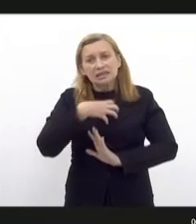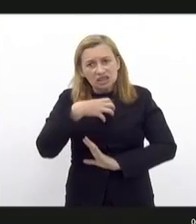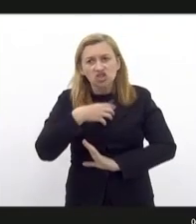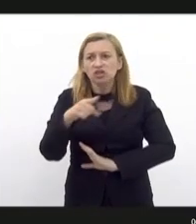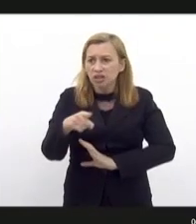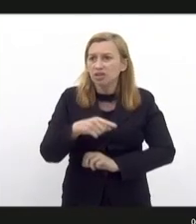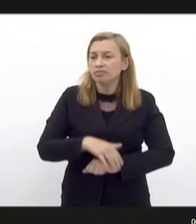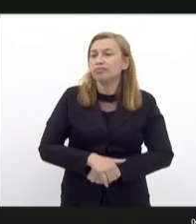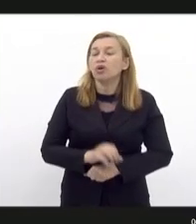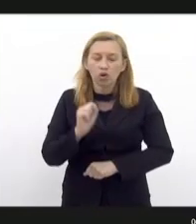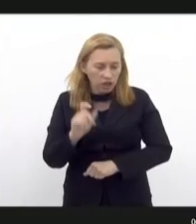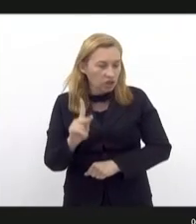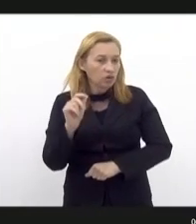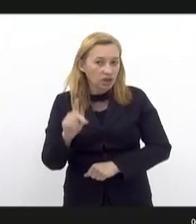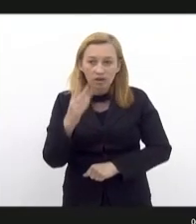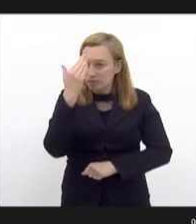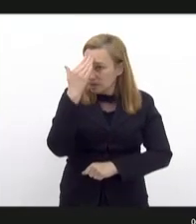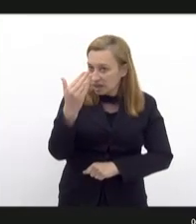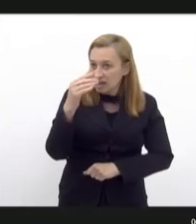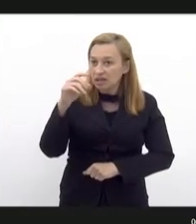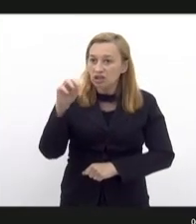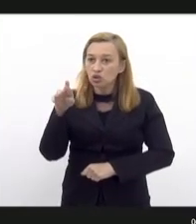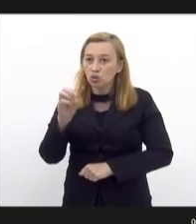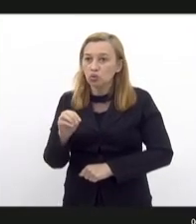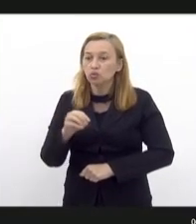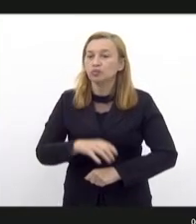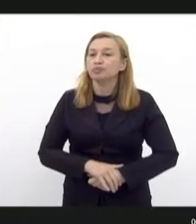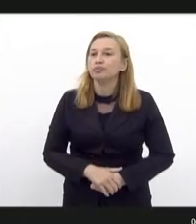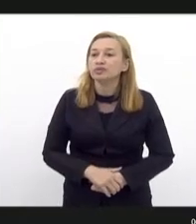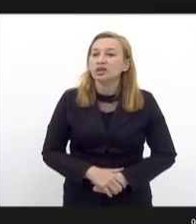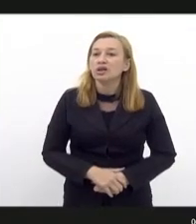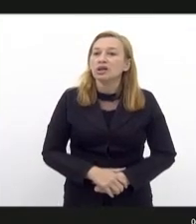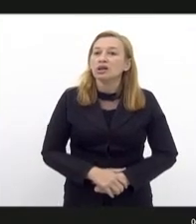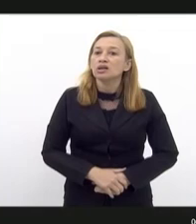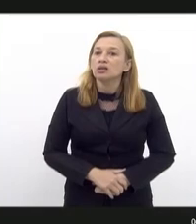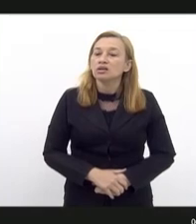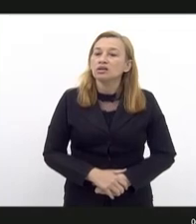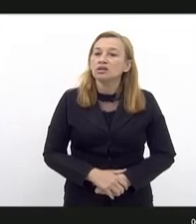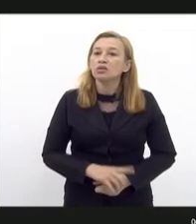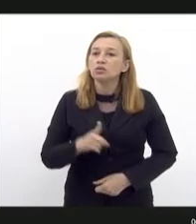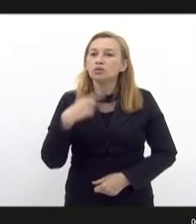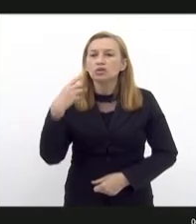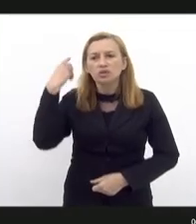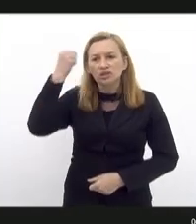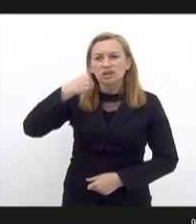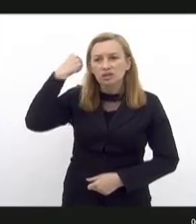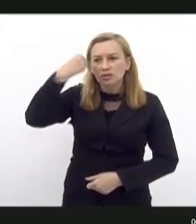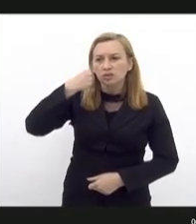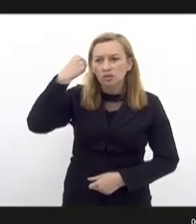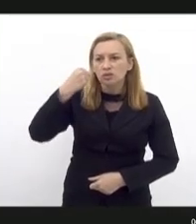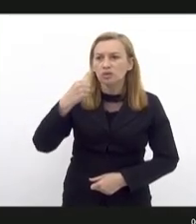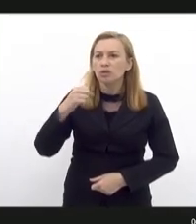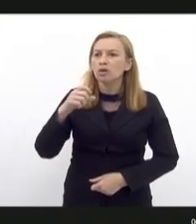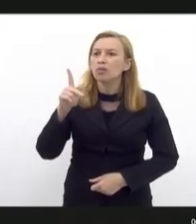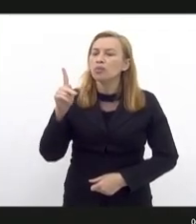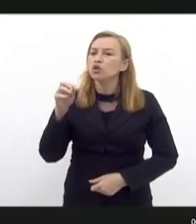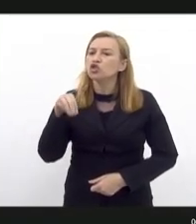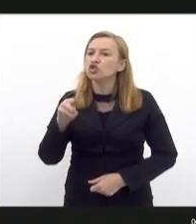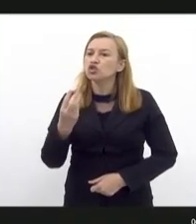sentido. Obrigado, Antônio. É o nosso senador Carlos Portinho, por